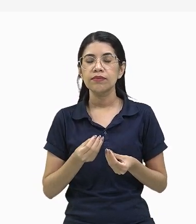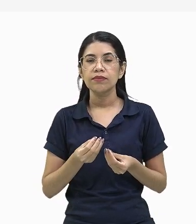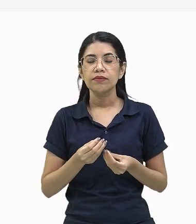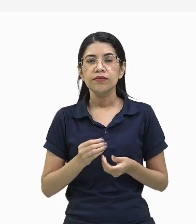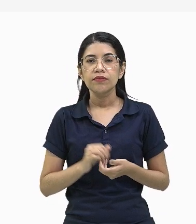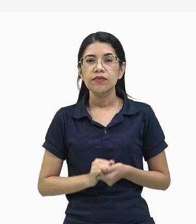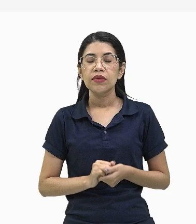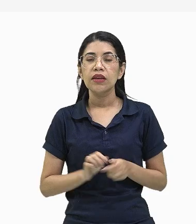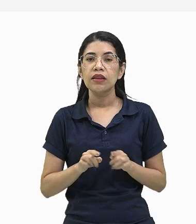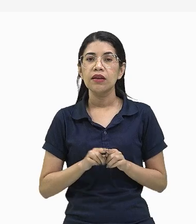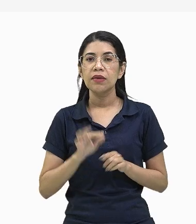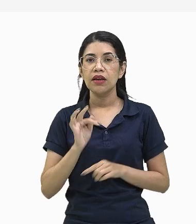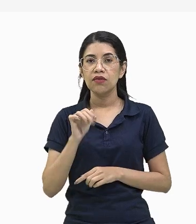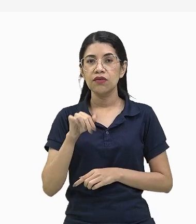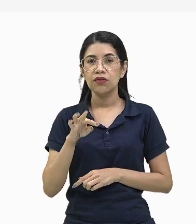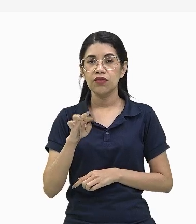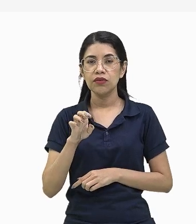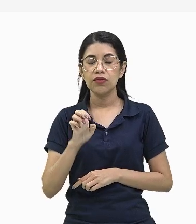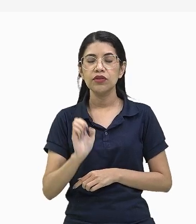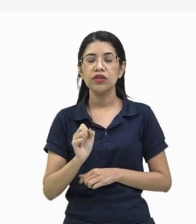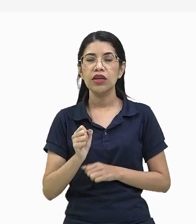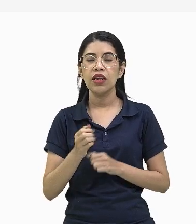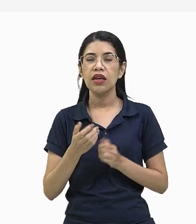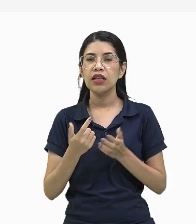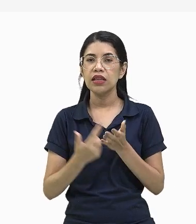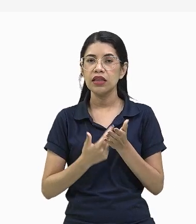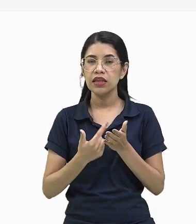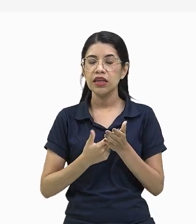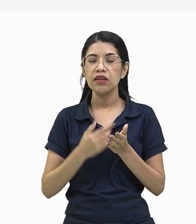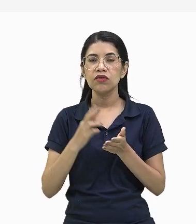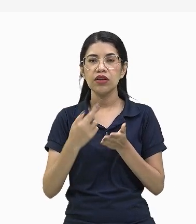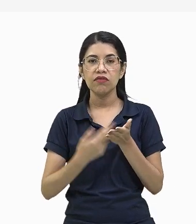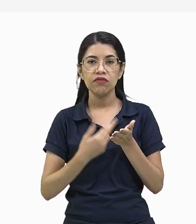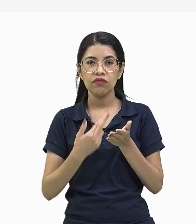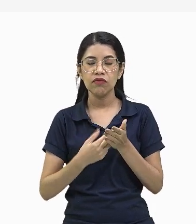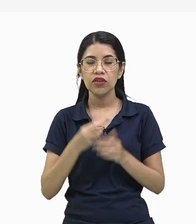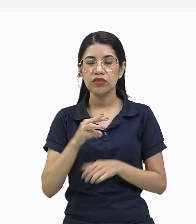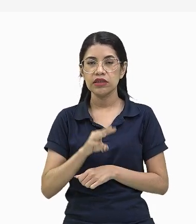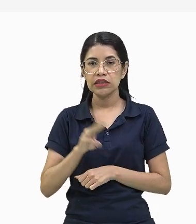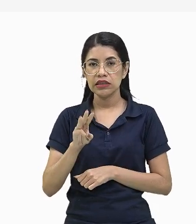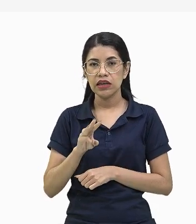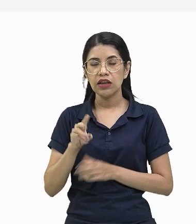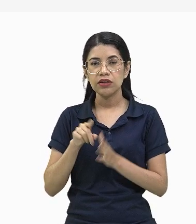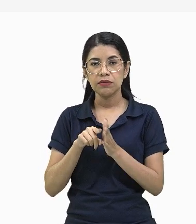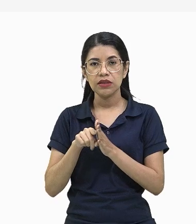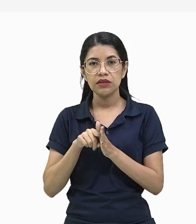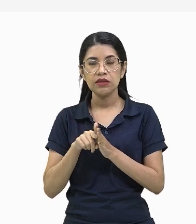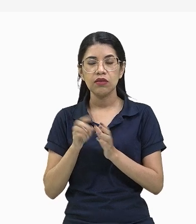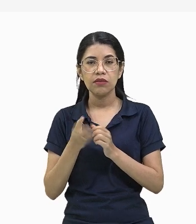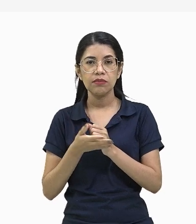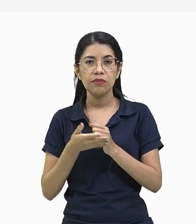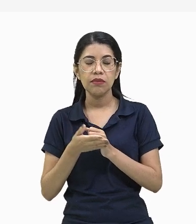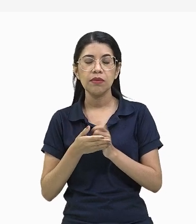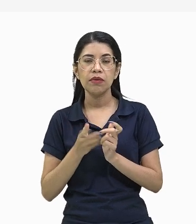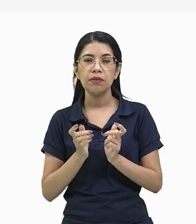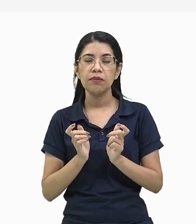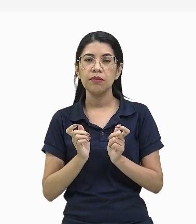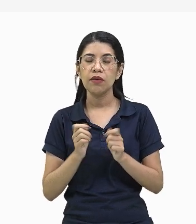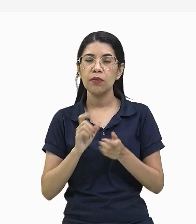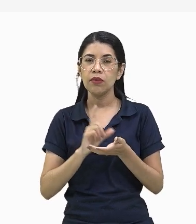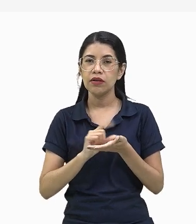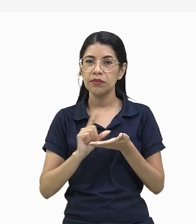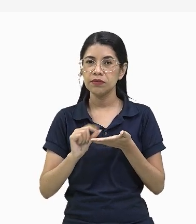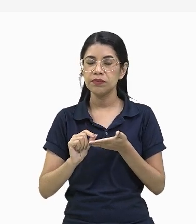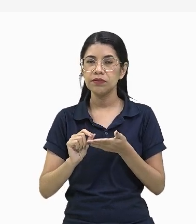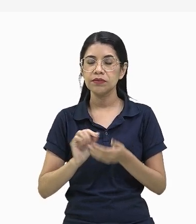as fontes que são utilizadas, que são os livros, as revistas, os sites, né? Importantíssimo para justamente fundamentar esse artigo